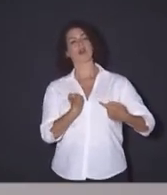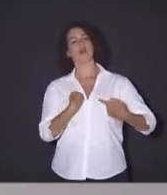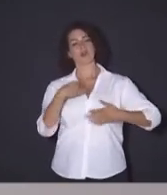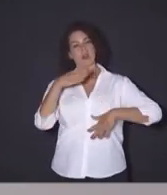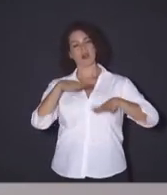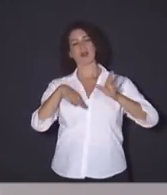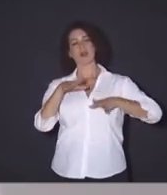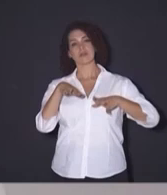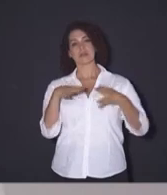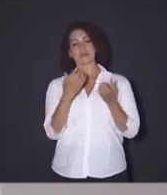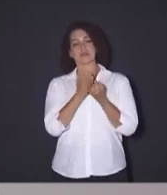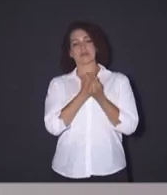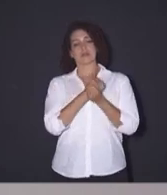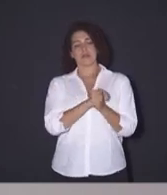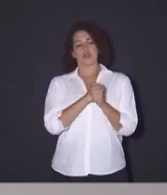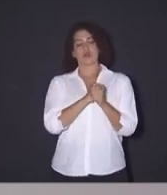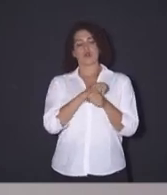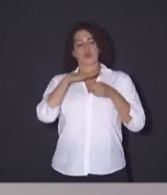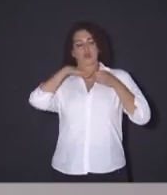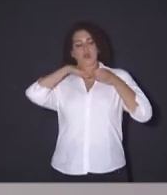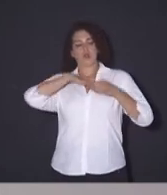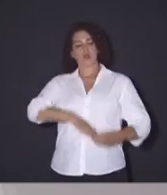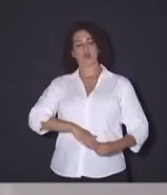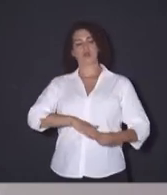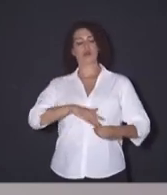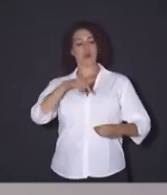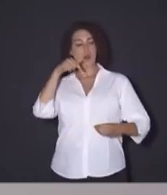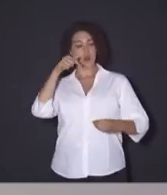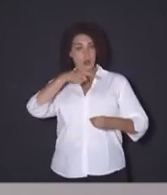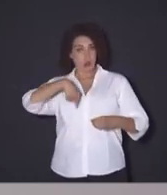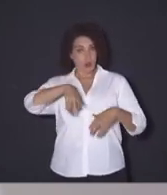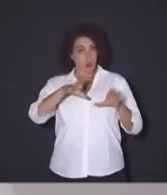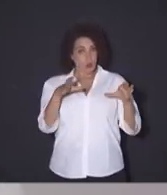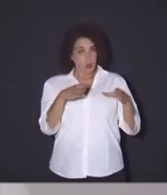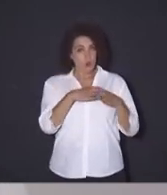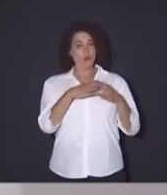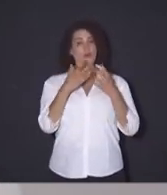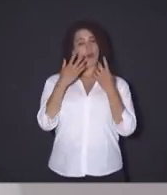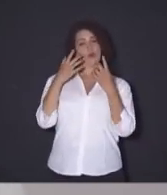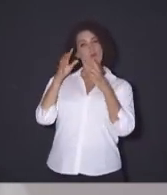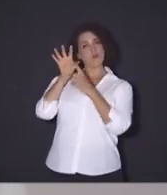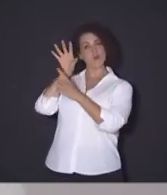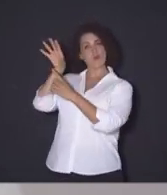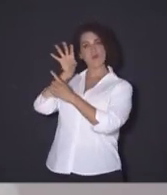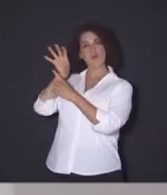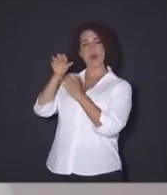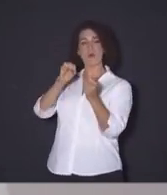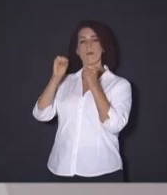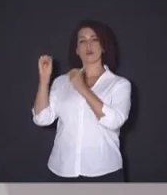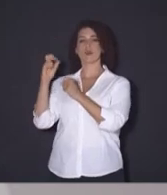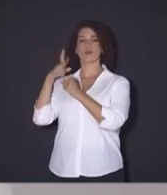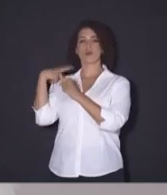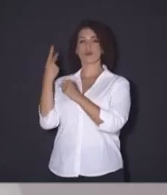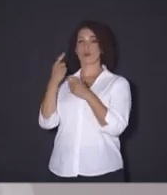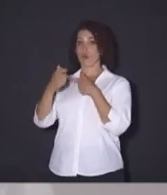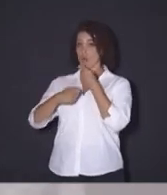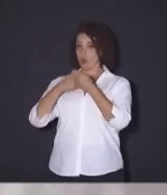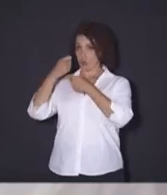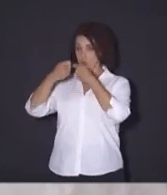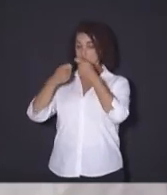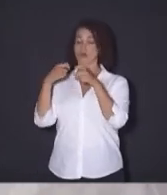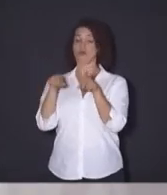de extrema pressão e influênciando o poder político e econômico tido como central também